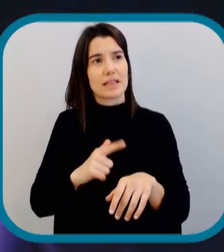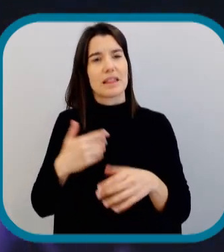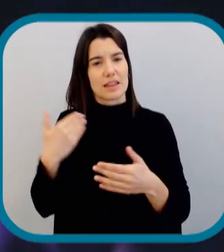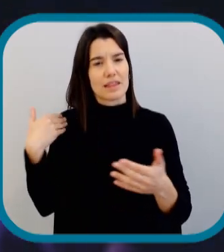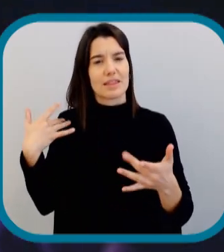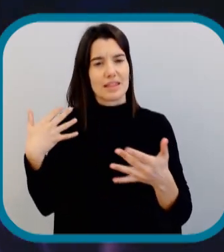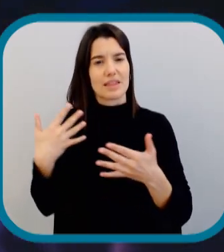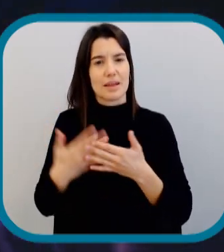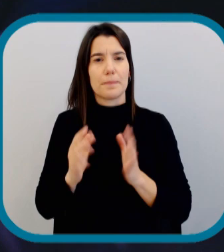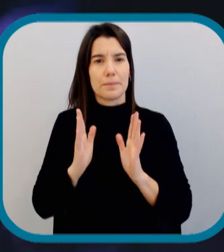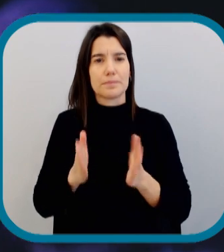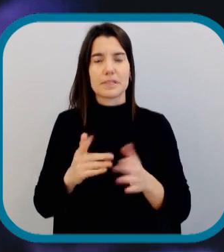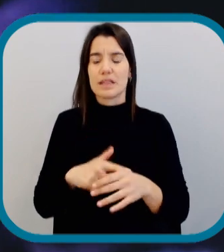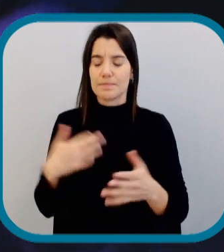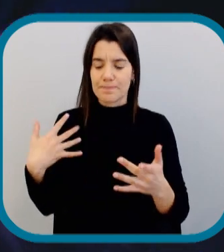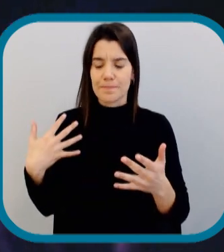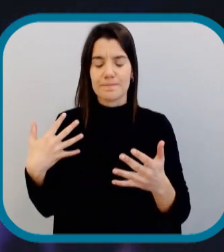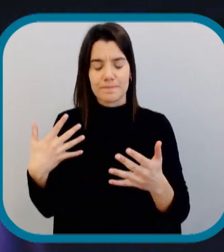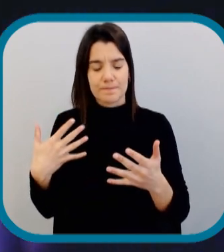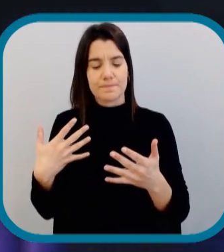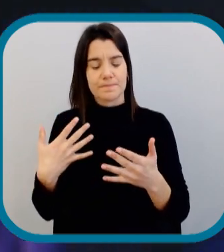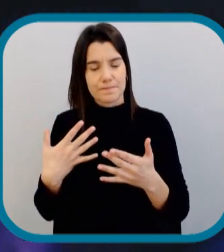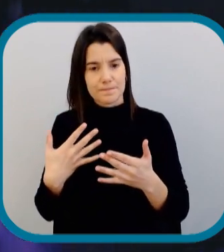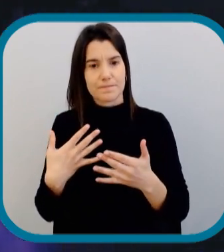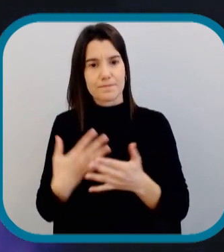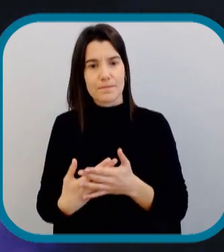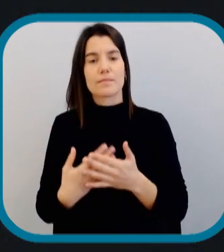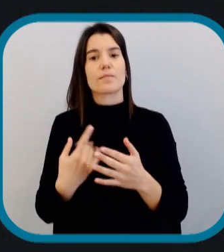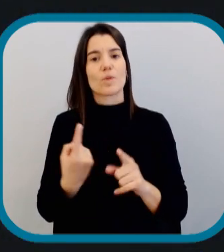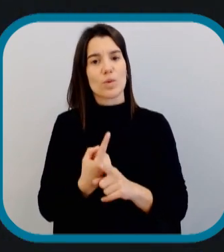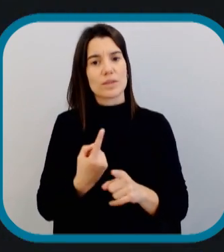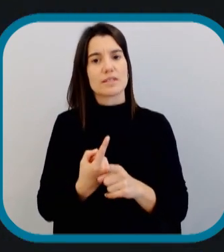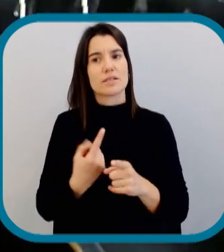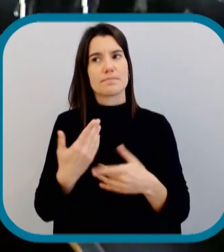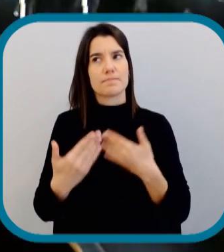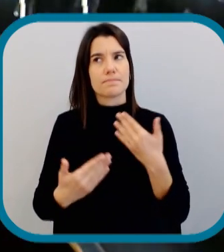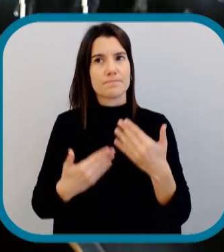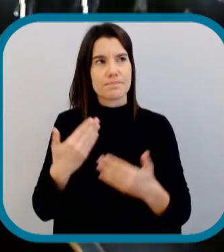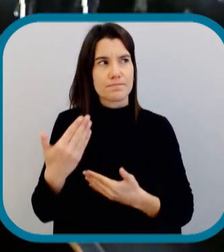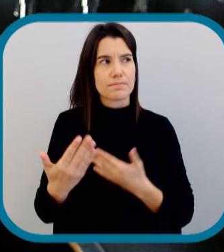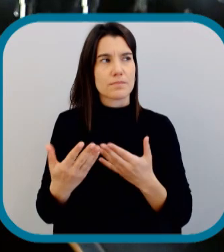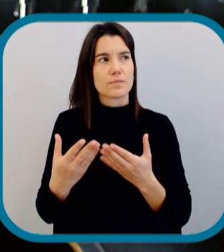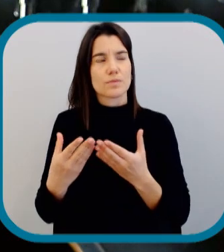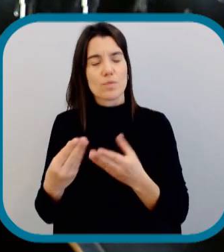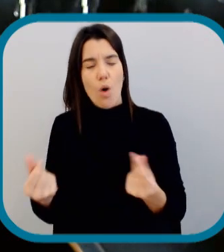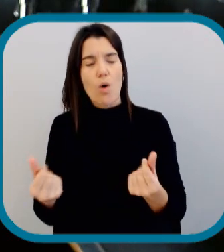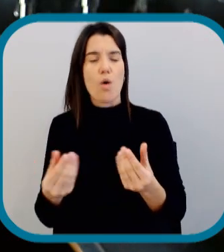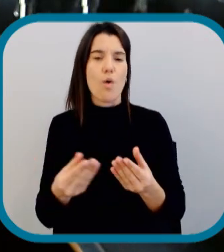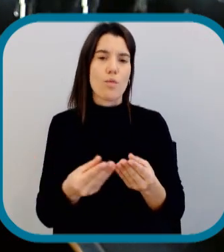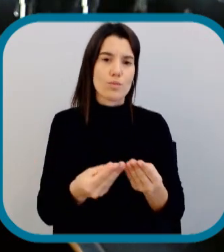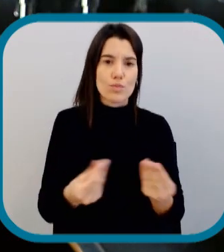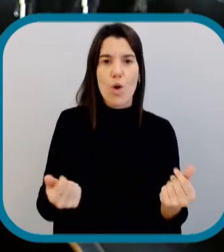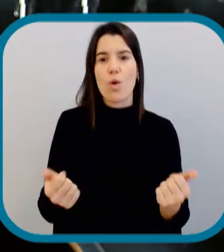de todo este tempo e deixar as coisas também por si só se